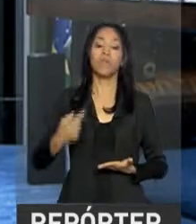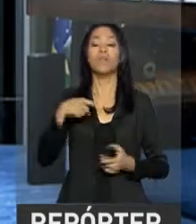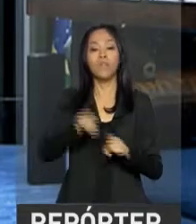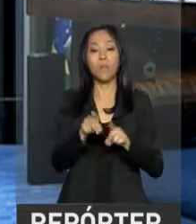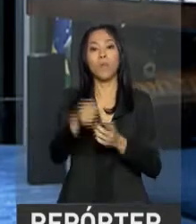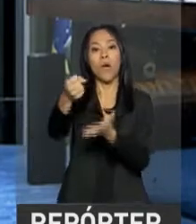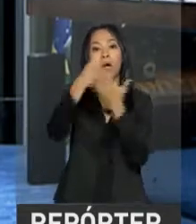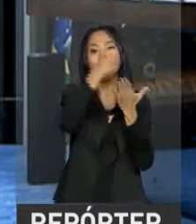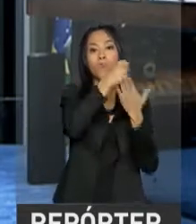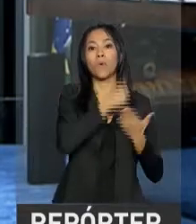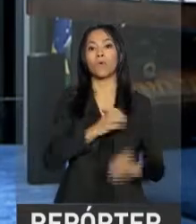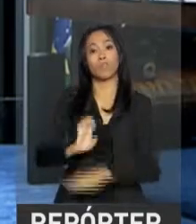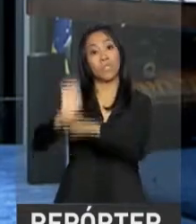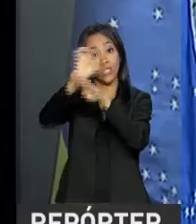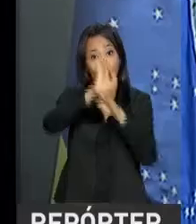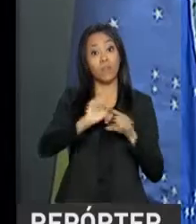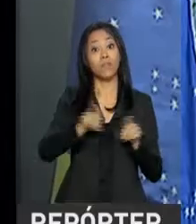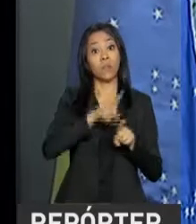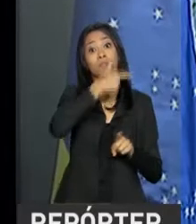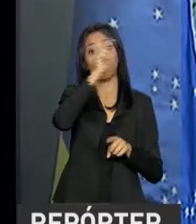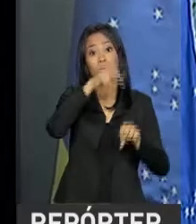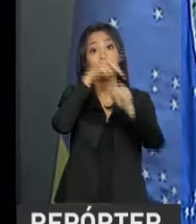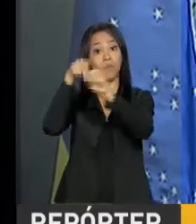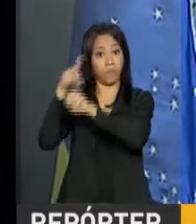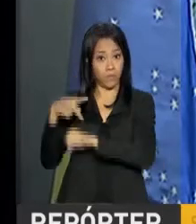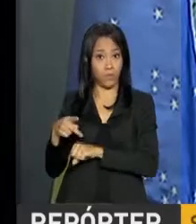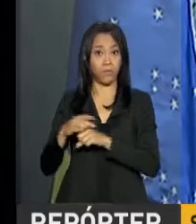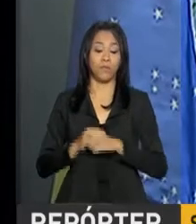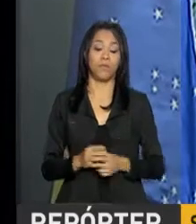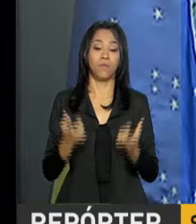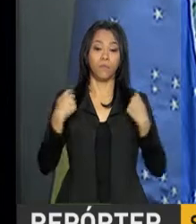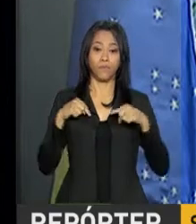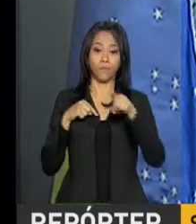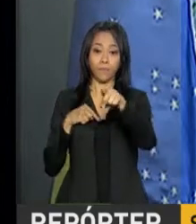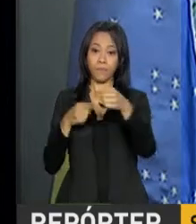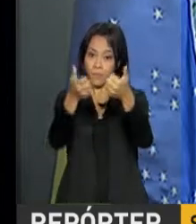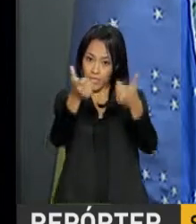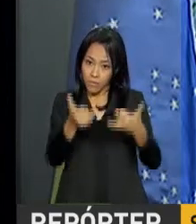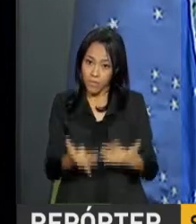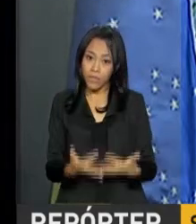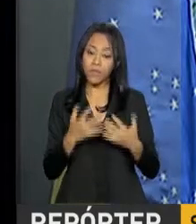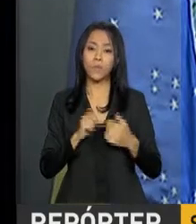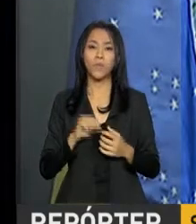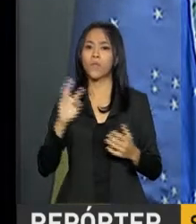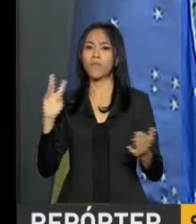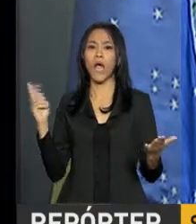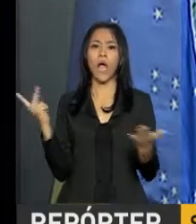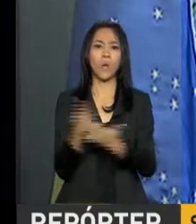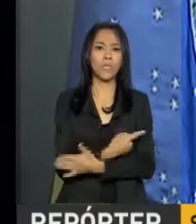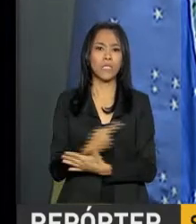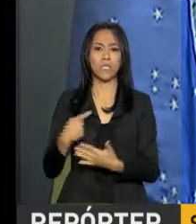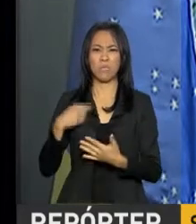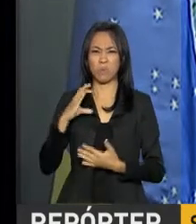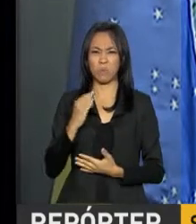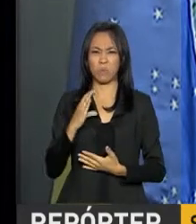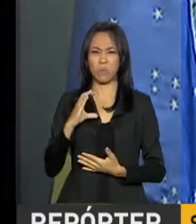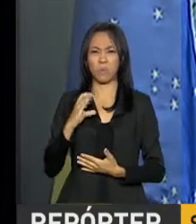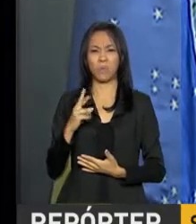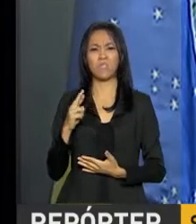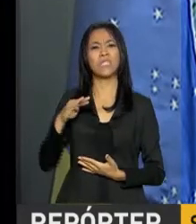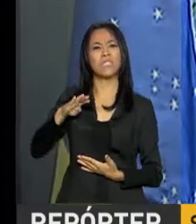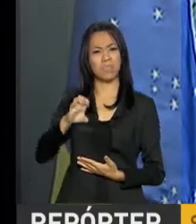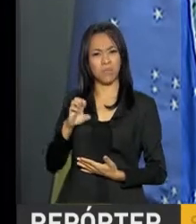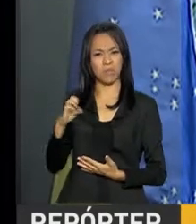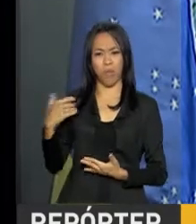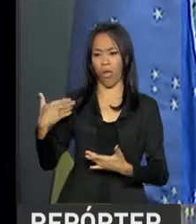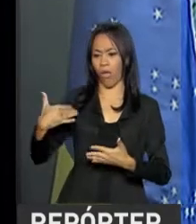estados e com países vizinhos. Vem atender necessidades decorrentes da amplitude das organizações criminosas, seja